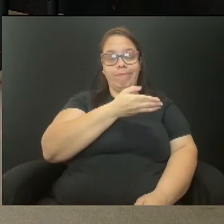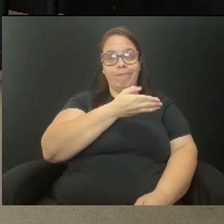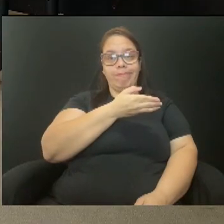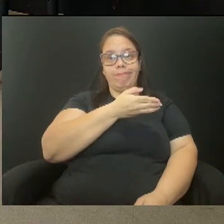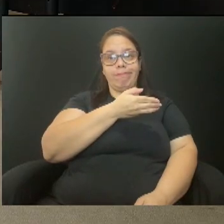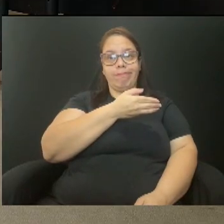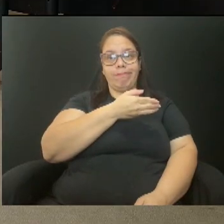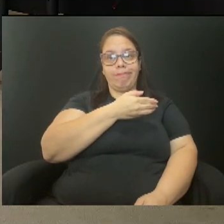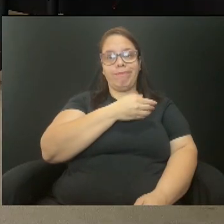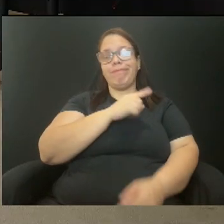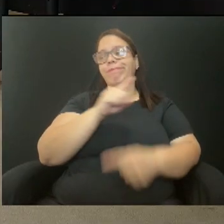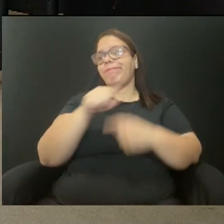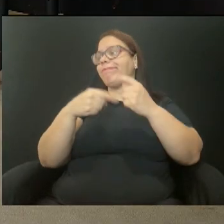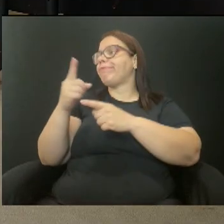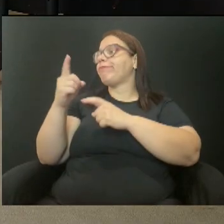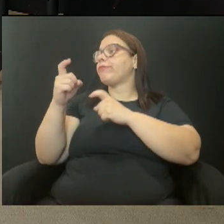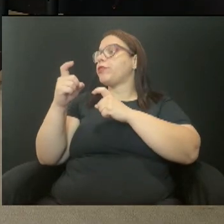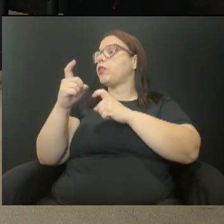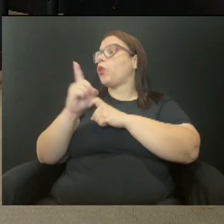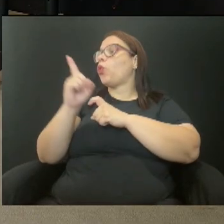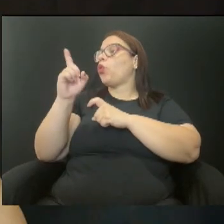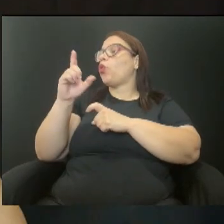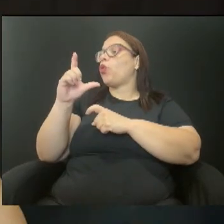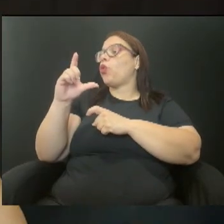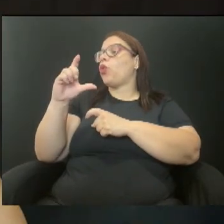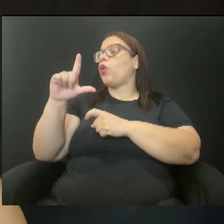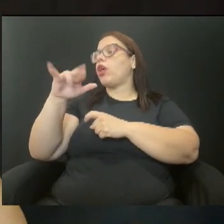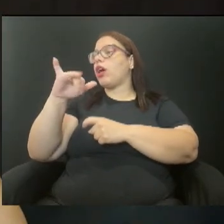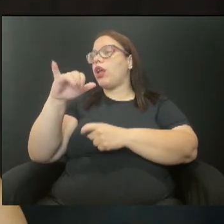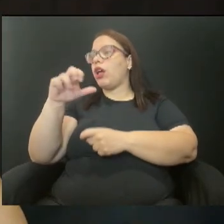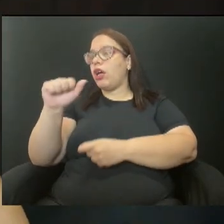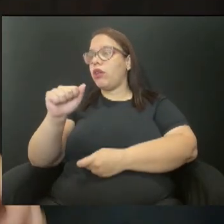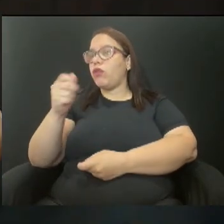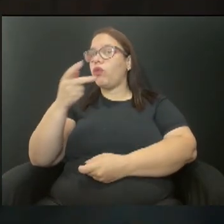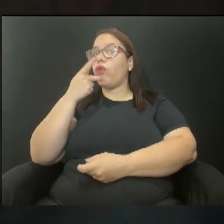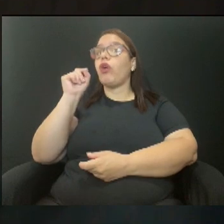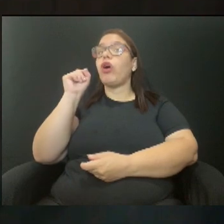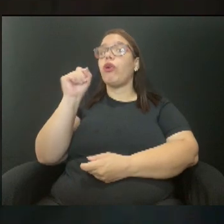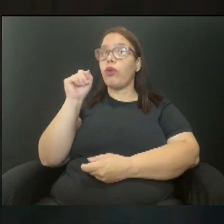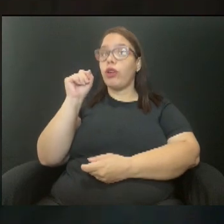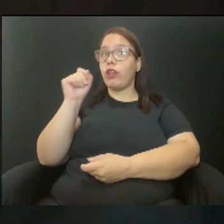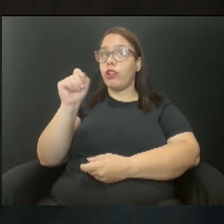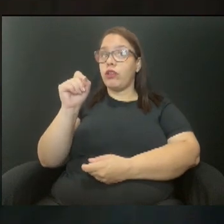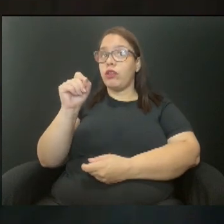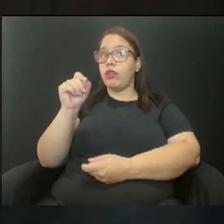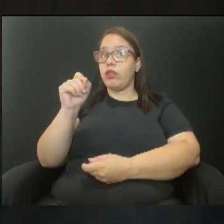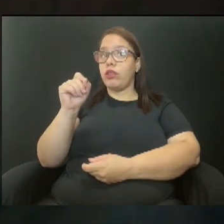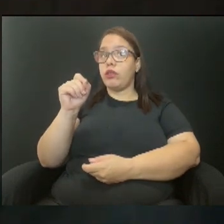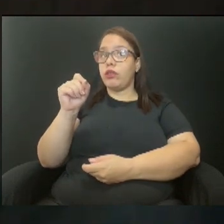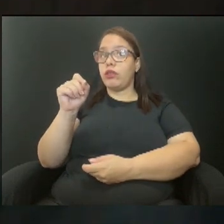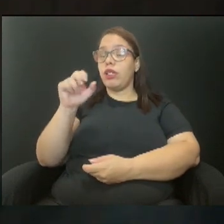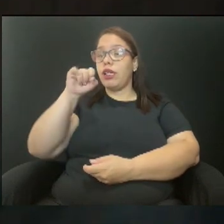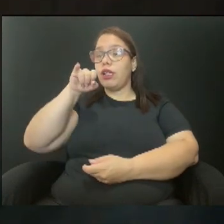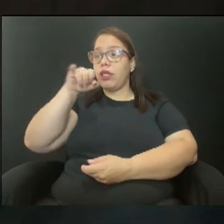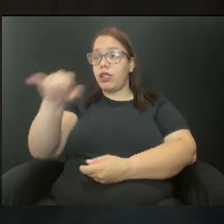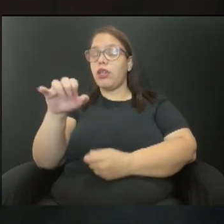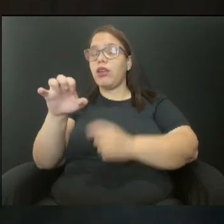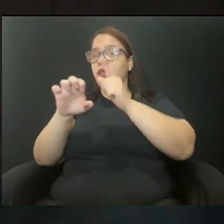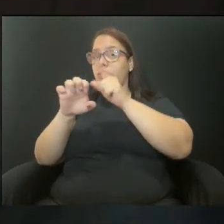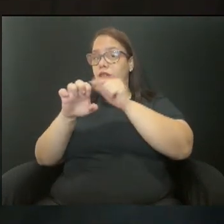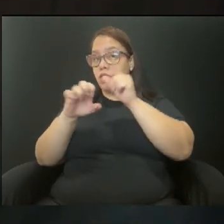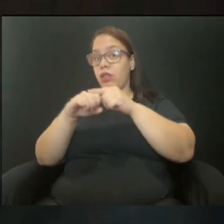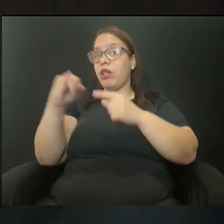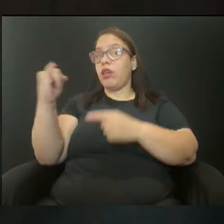doutora Cláudia, muitos críticos falam o seguinte, que empreender é importante, ter